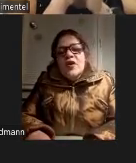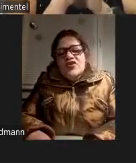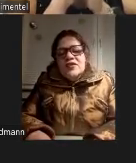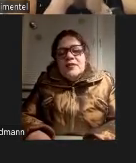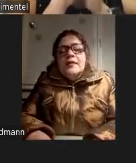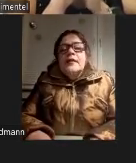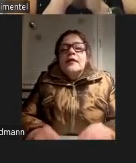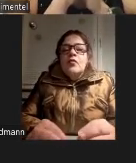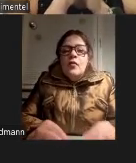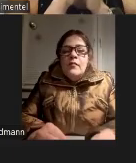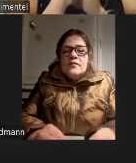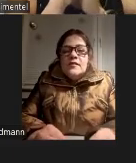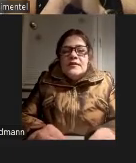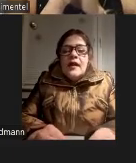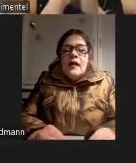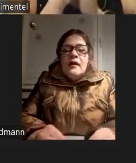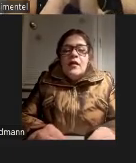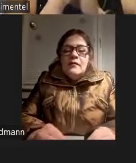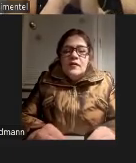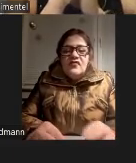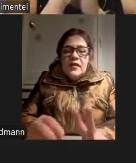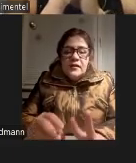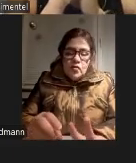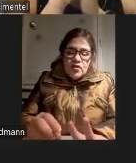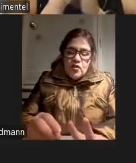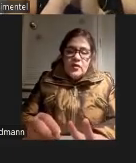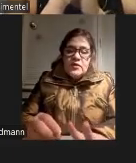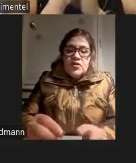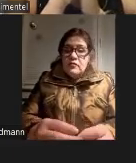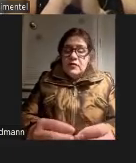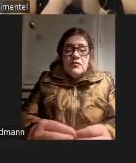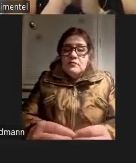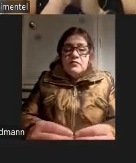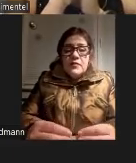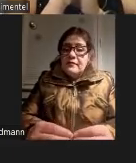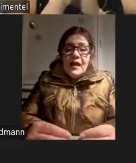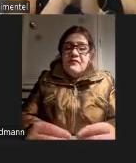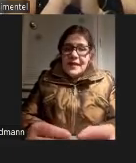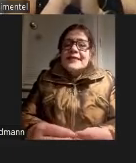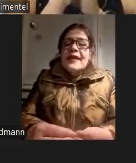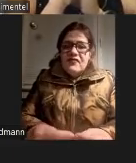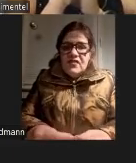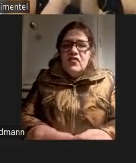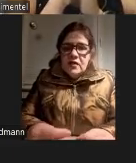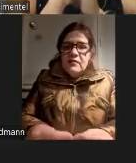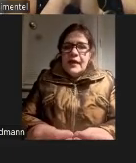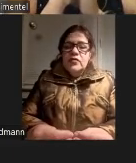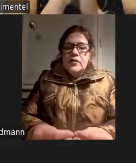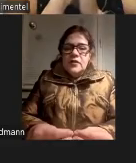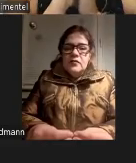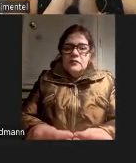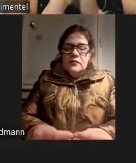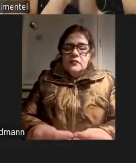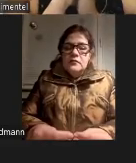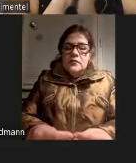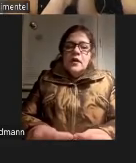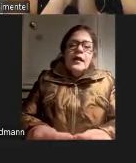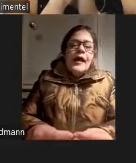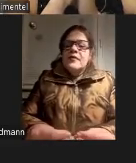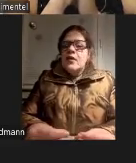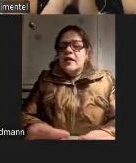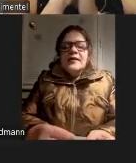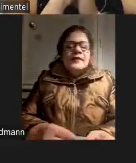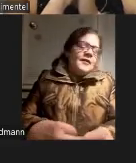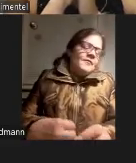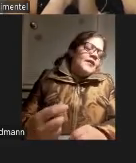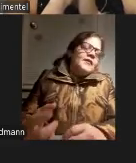posso corrigir. E no começo dessa aula, eu falei duas coisas. Eu tenho que ter, tá ser vivo, eu tenho que estar nutrido.